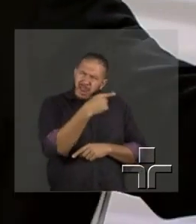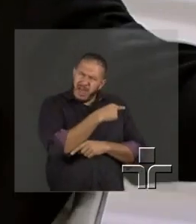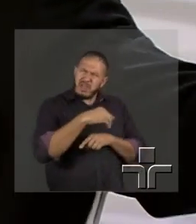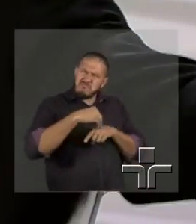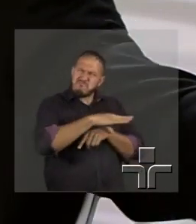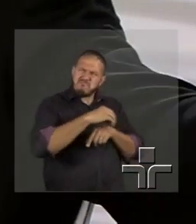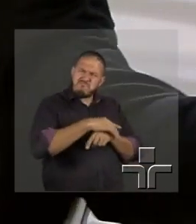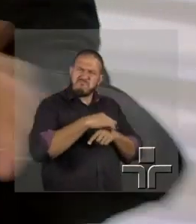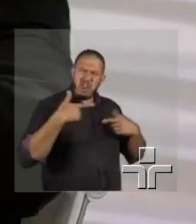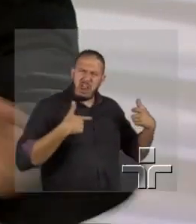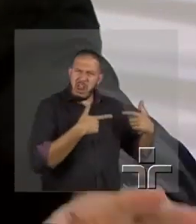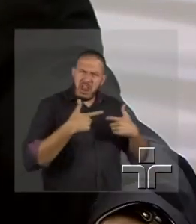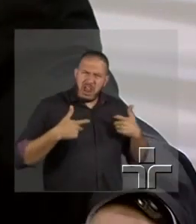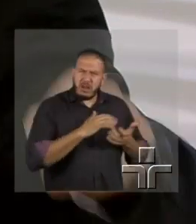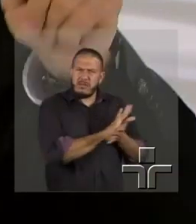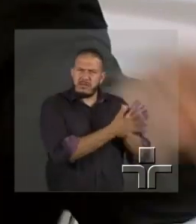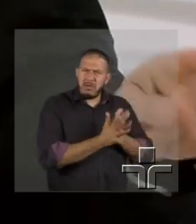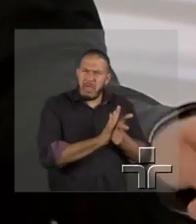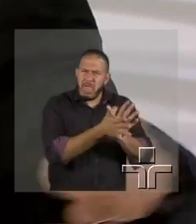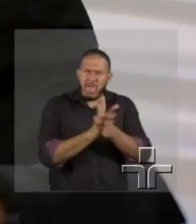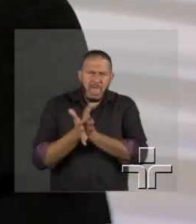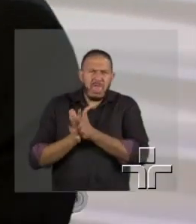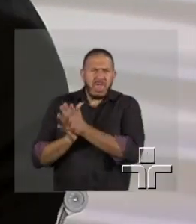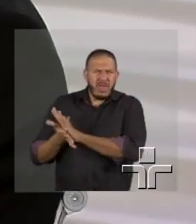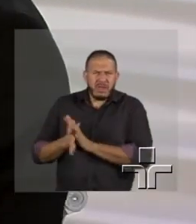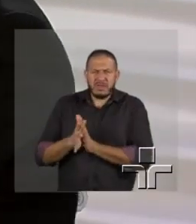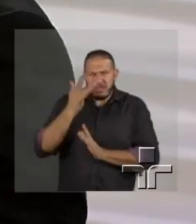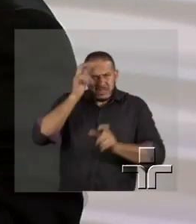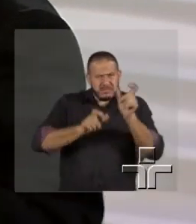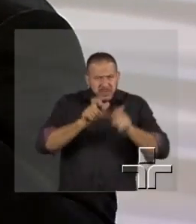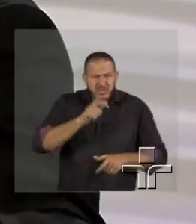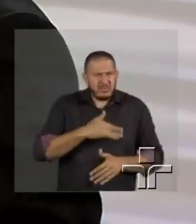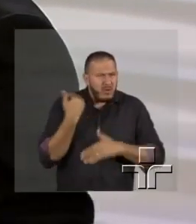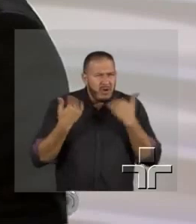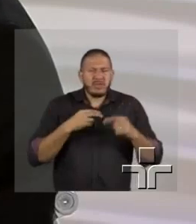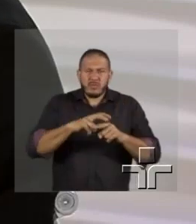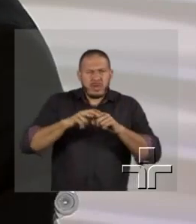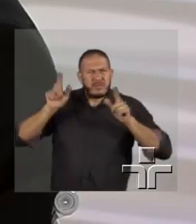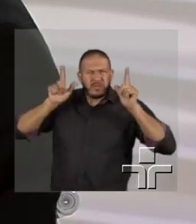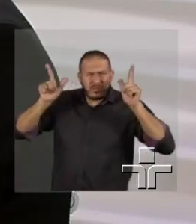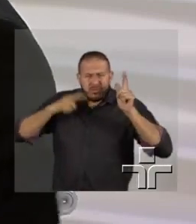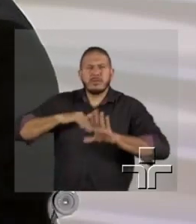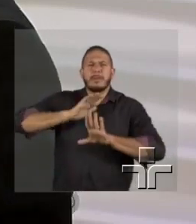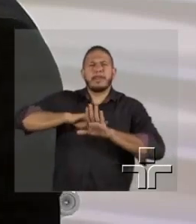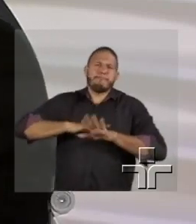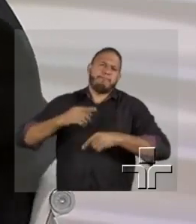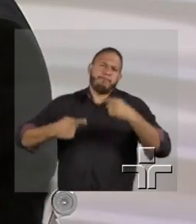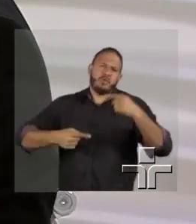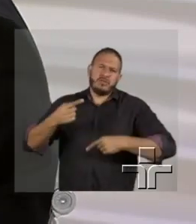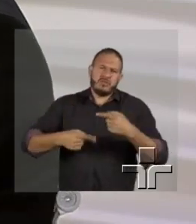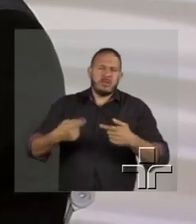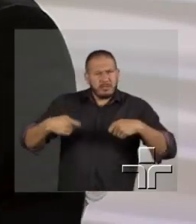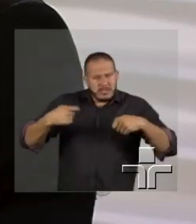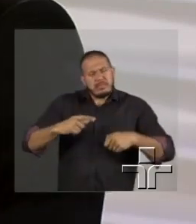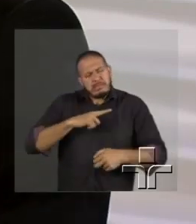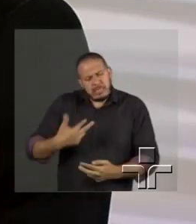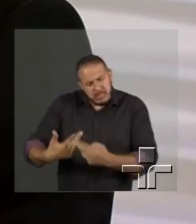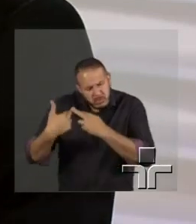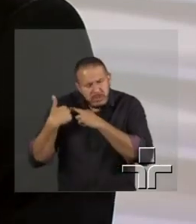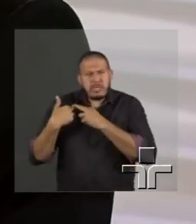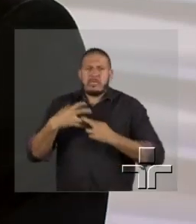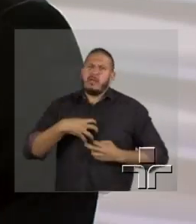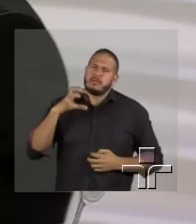67. E o senhor me falou também uma coisa interessante sobre o Congo, que eu, pelo menos, cresci